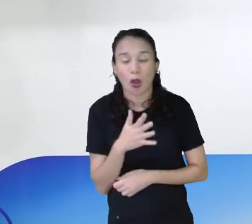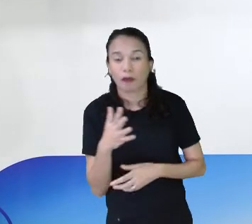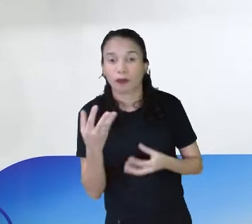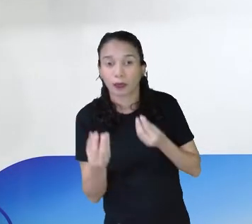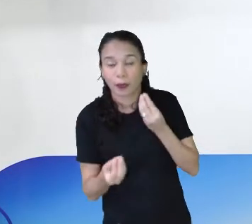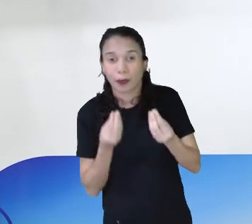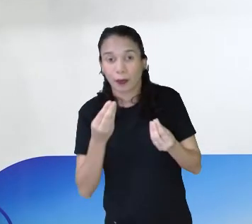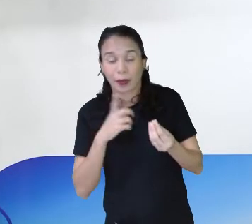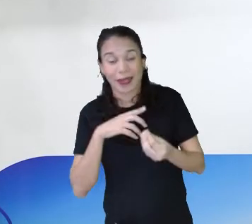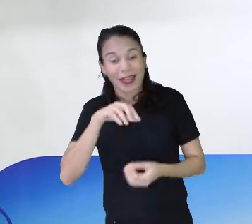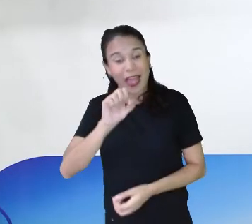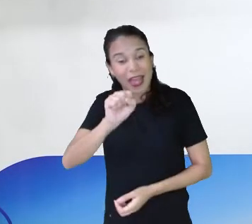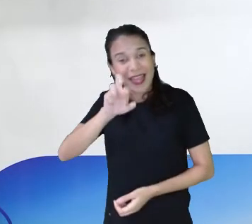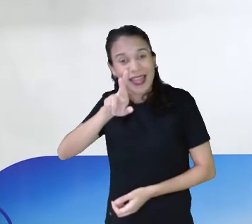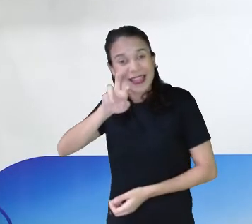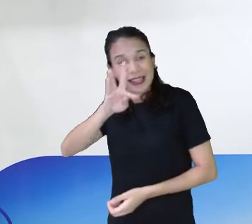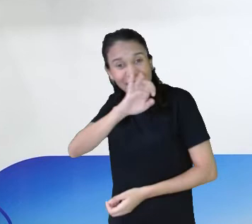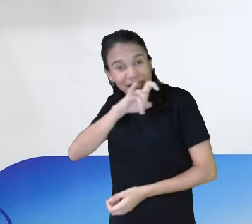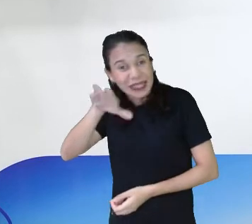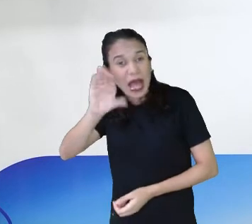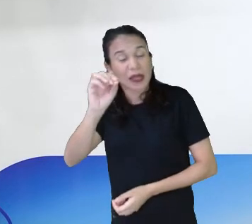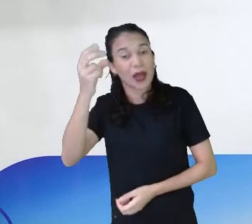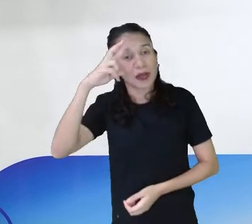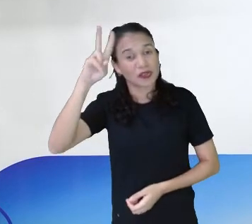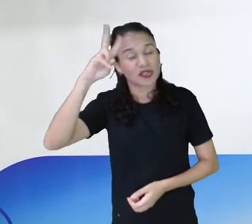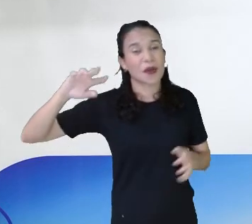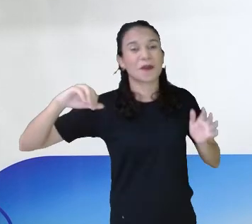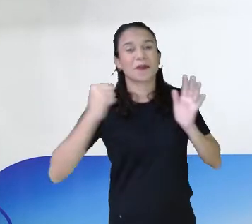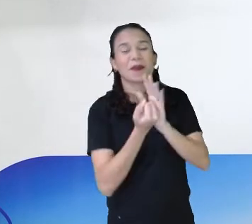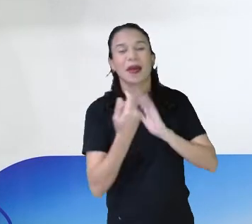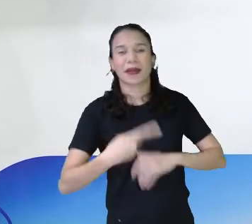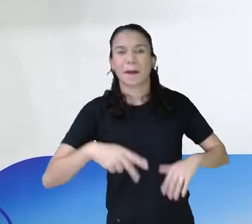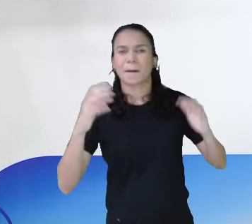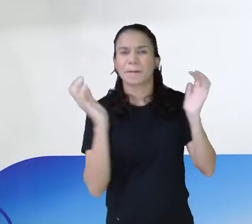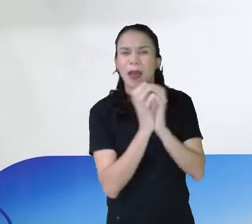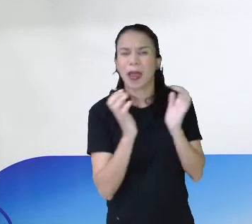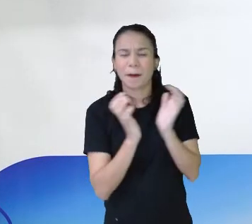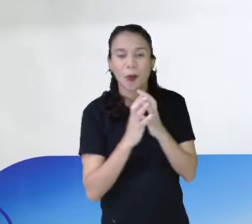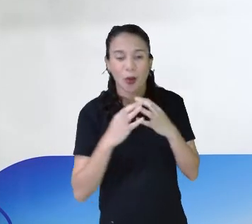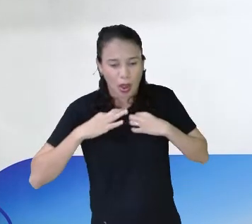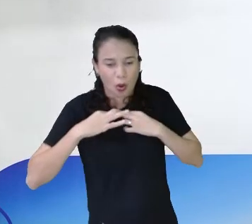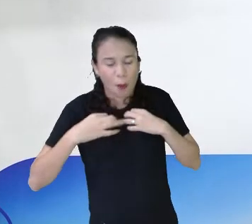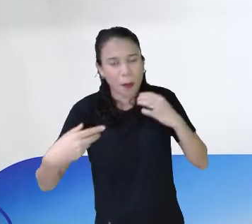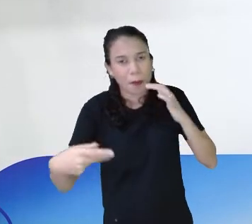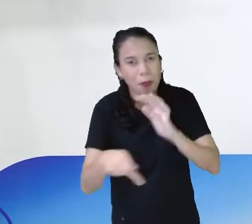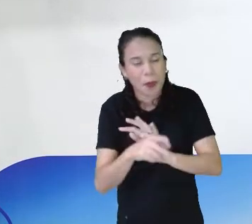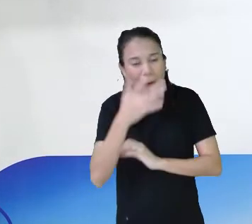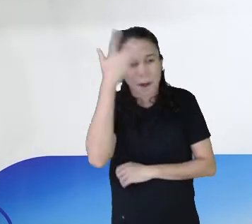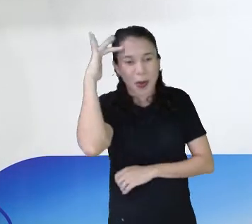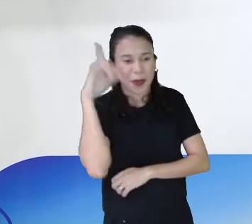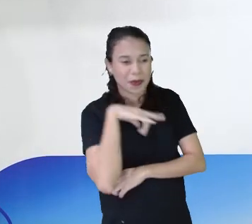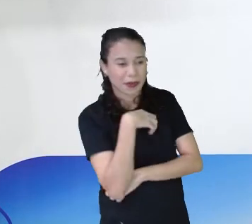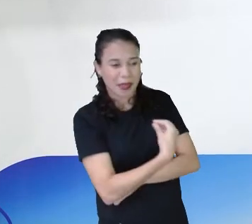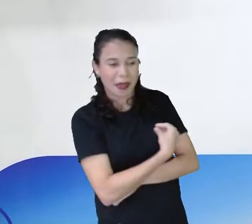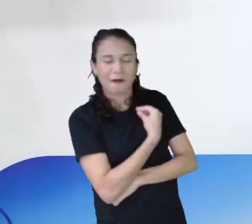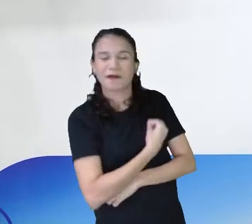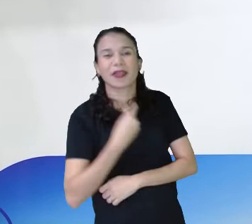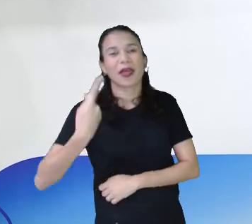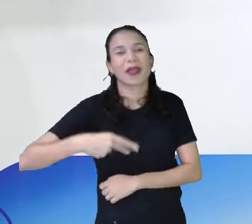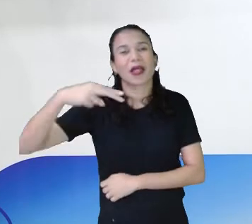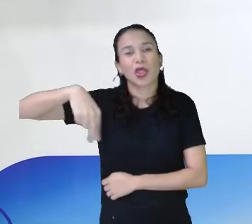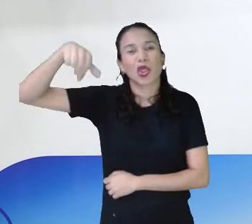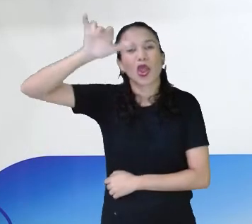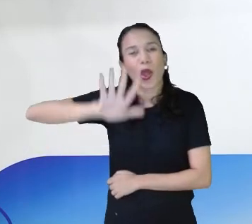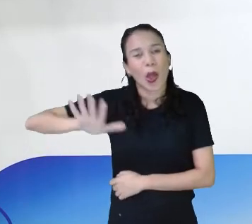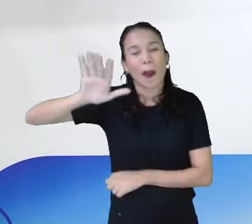sertão, como o nome já diz, da história de Pernambuco, traz as roupas dos vaqueiros, das pessoas que moram no Nordeste, e você